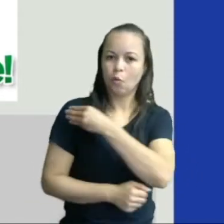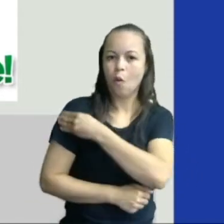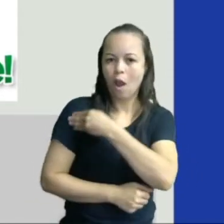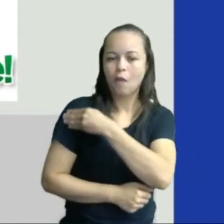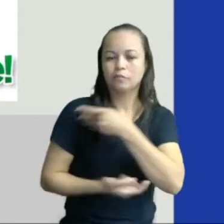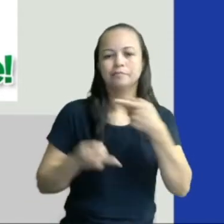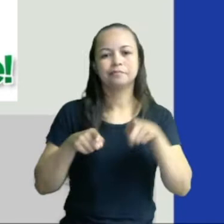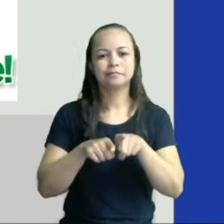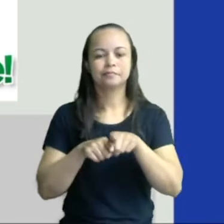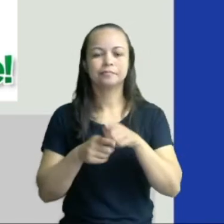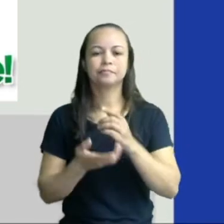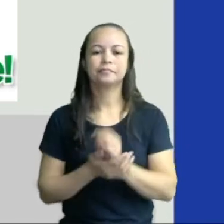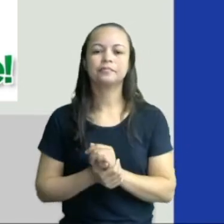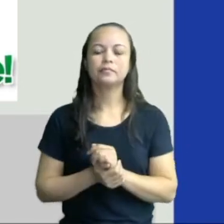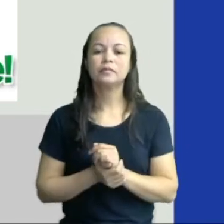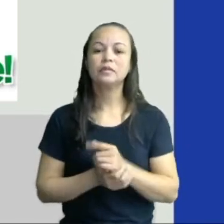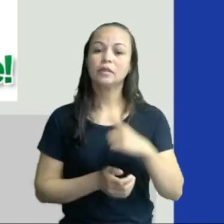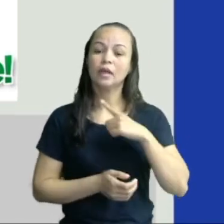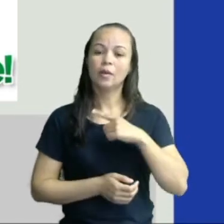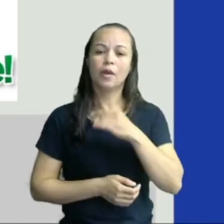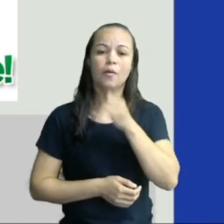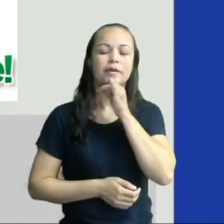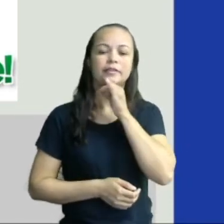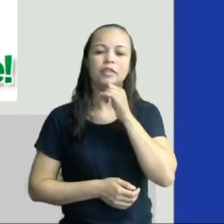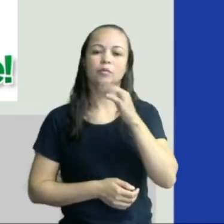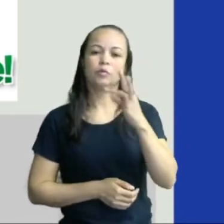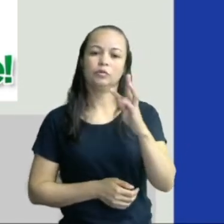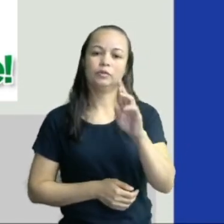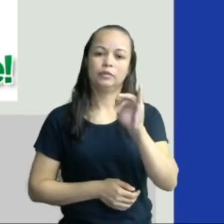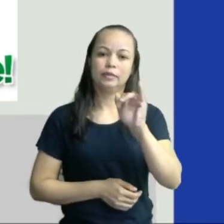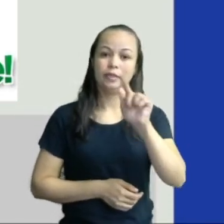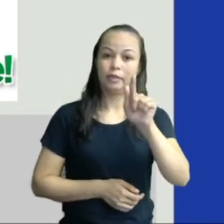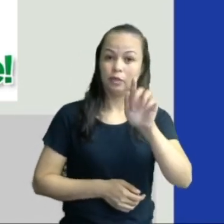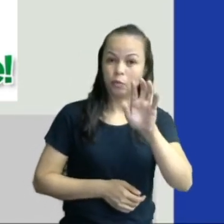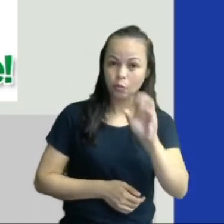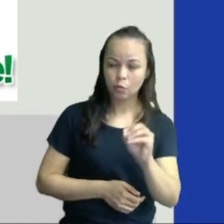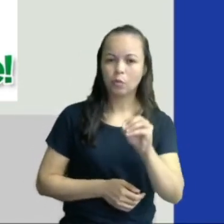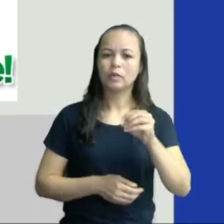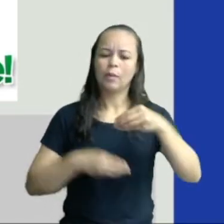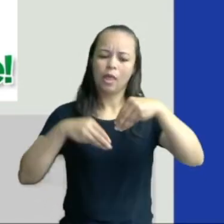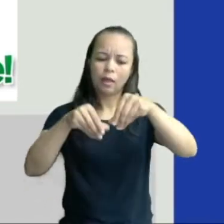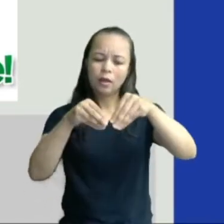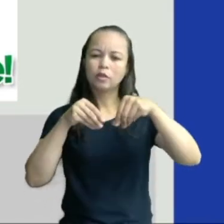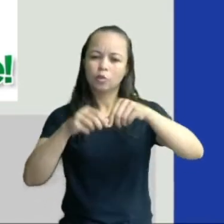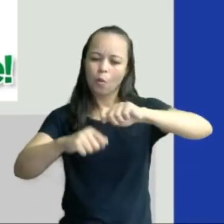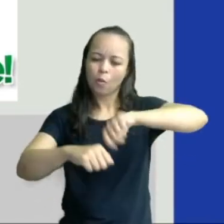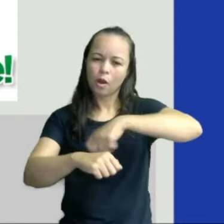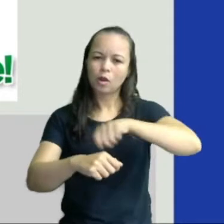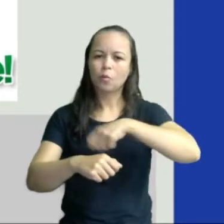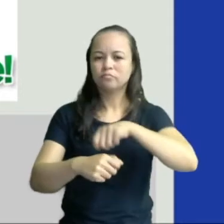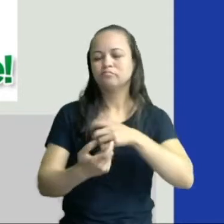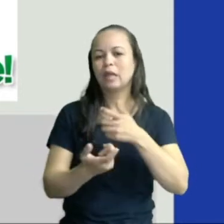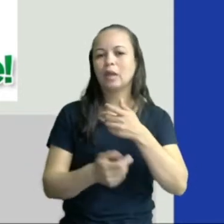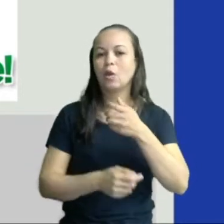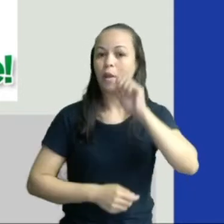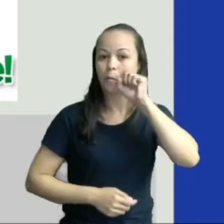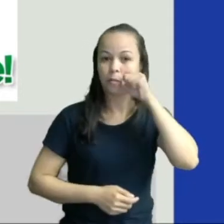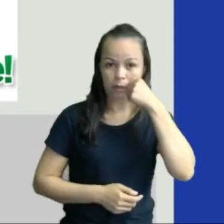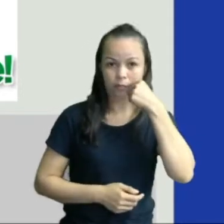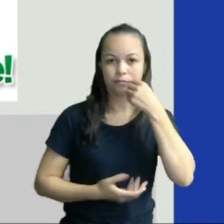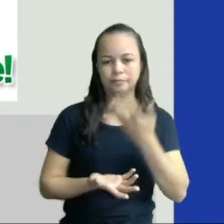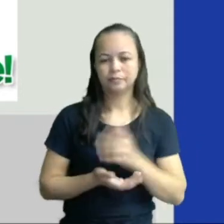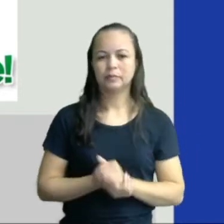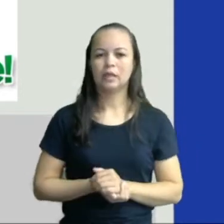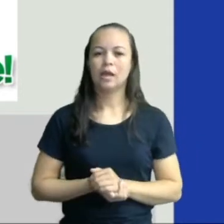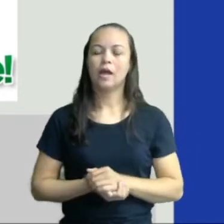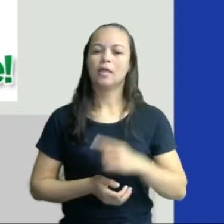álcool. Temos aí o exemplo do trigo, né, que vira tanto farinha para culinária como pão. Temos aí, ó,